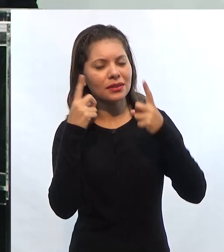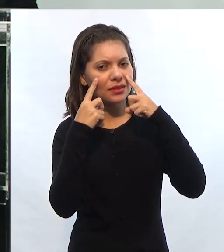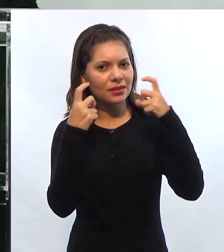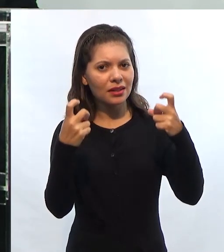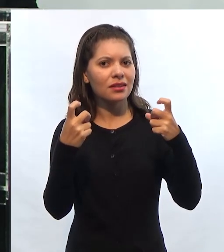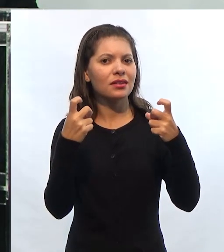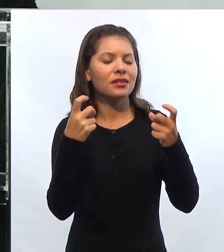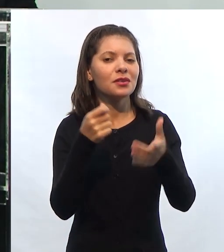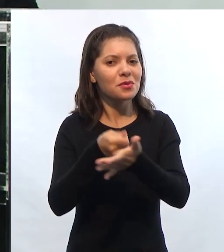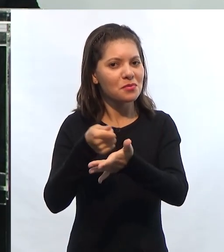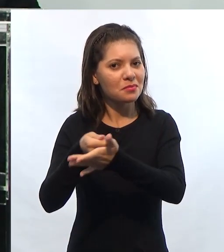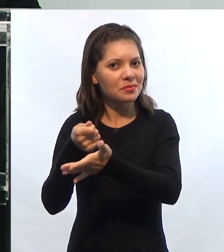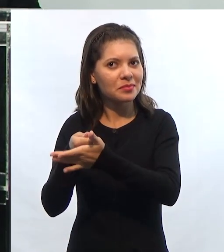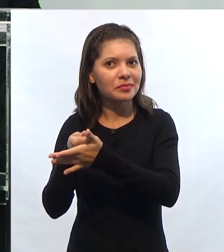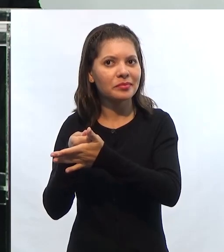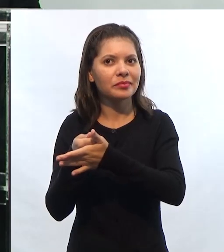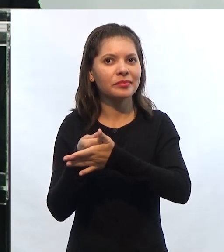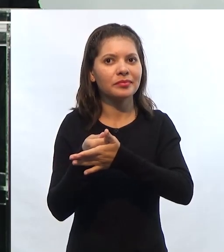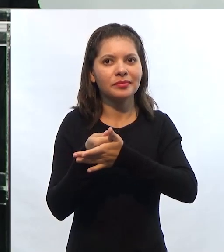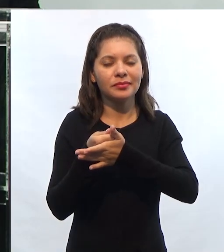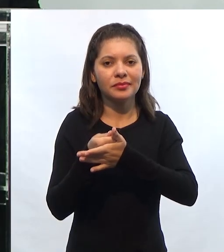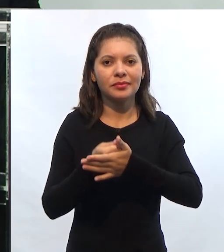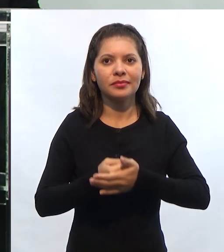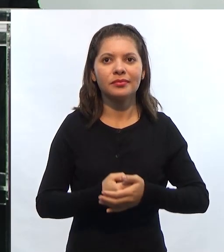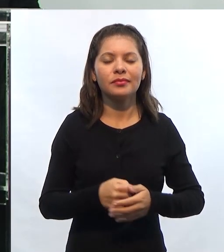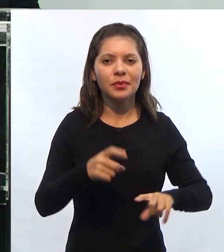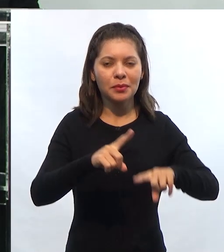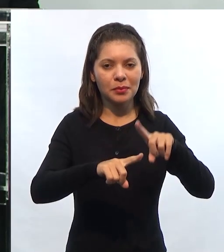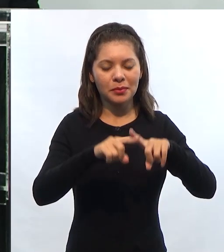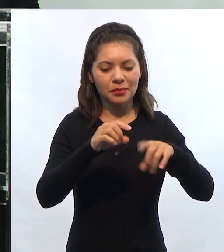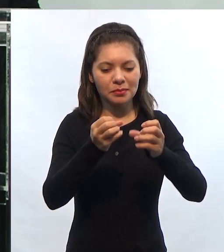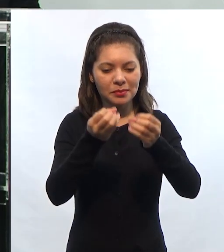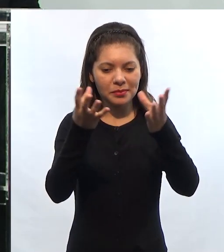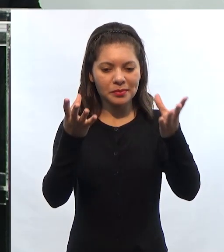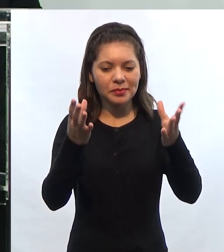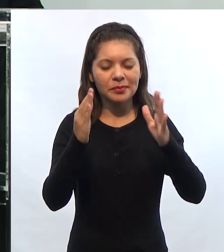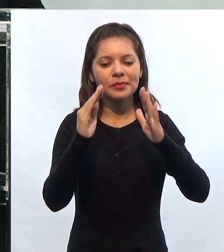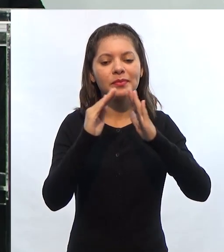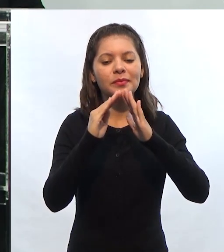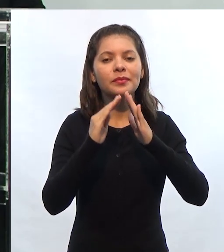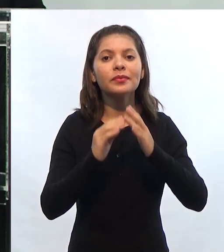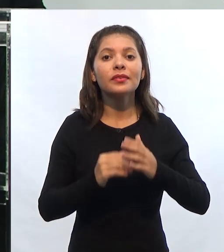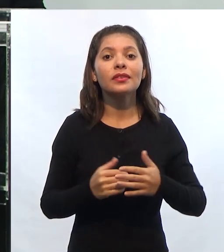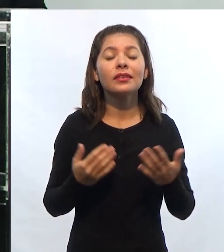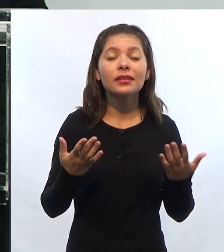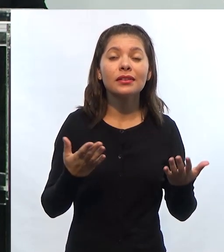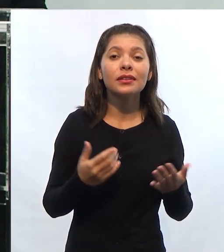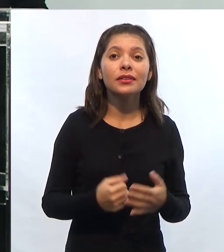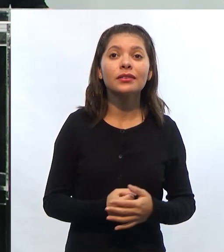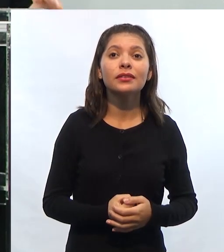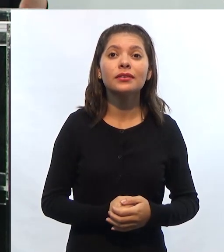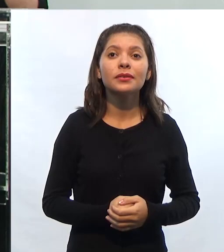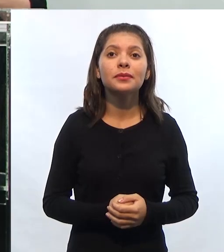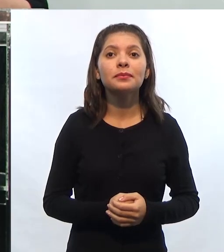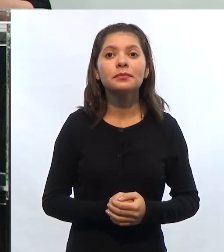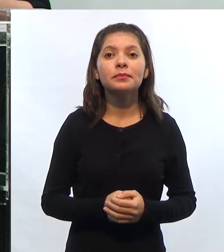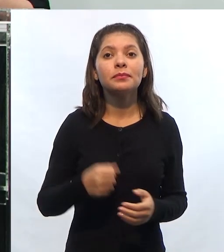assim interessada e com condições de comprar esses produtos que as farmácias oferecem.